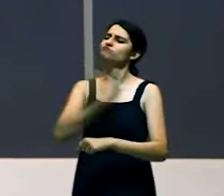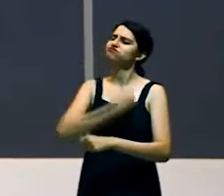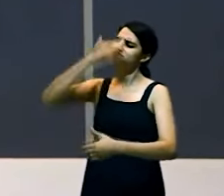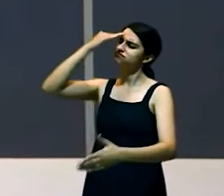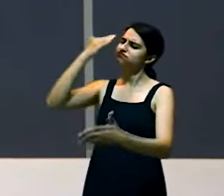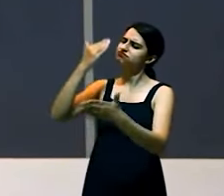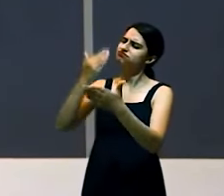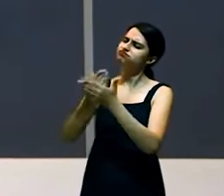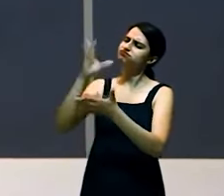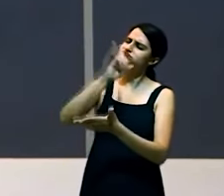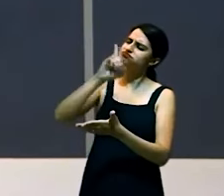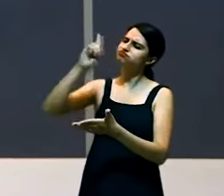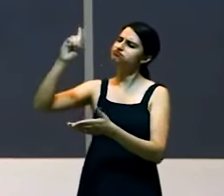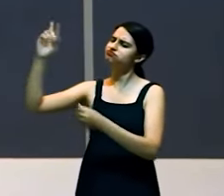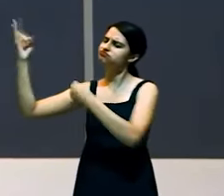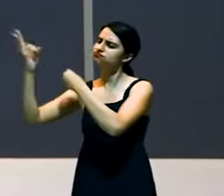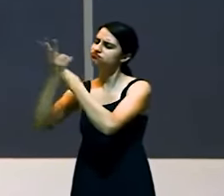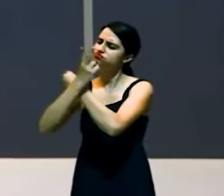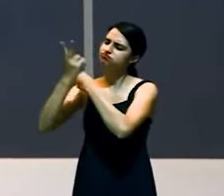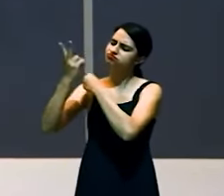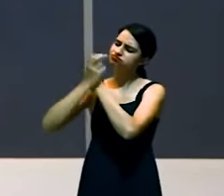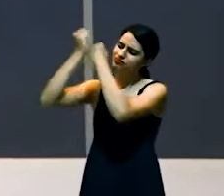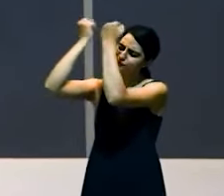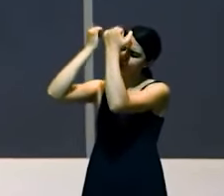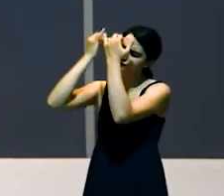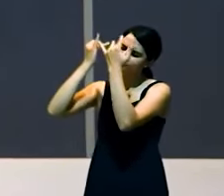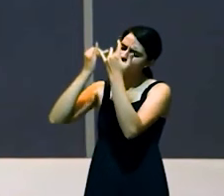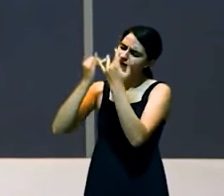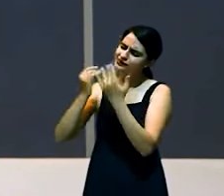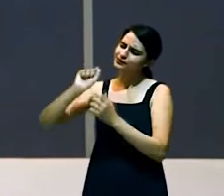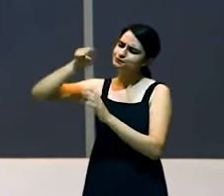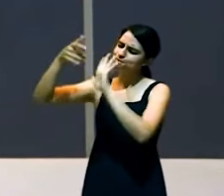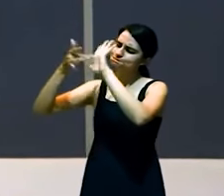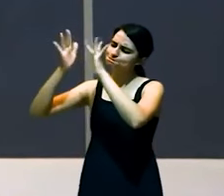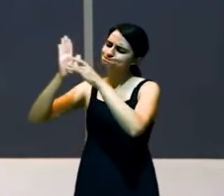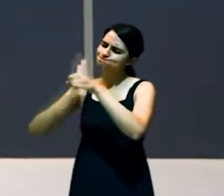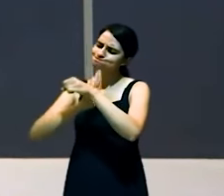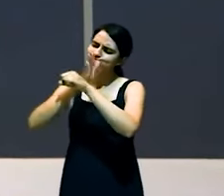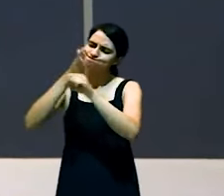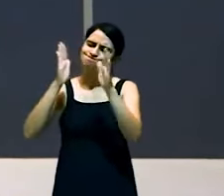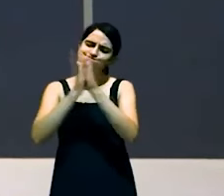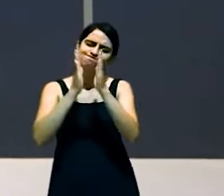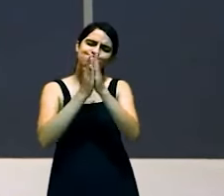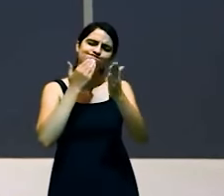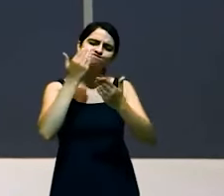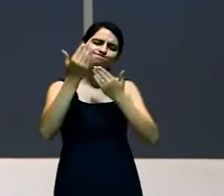Pai bendito, e no nome de Jesus, visita os pedidos de oração. A irmã